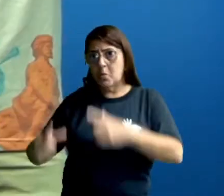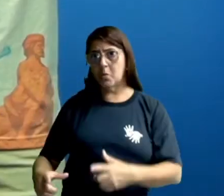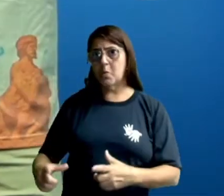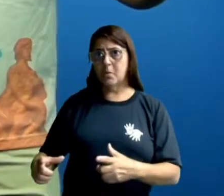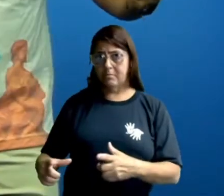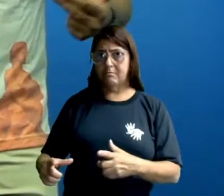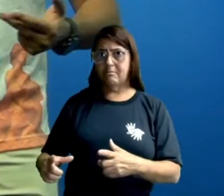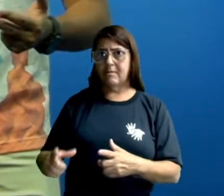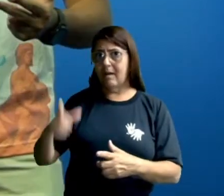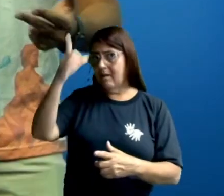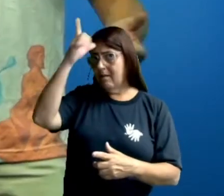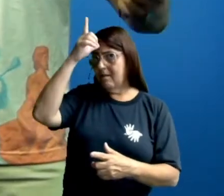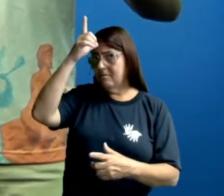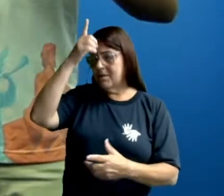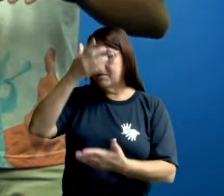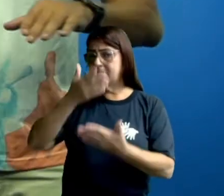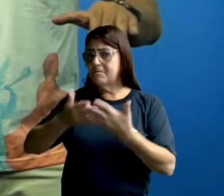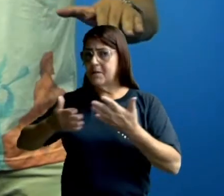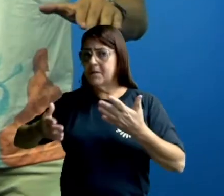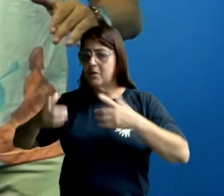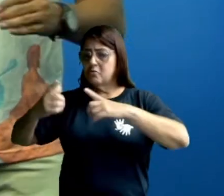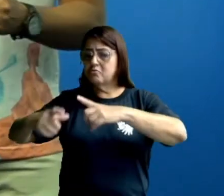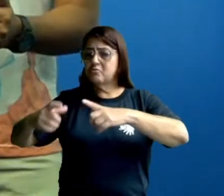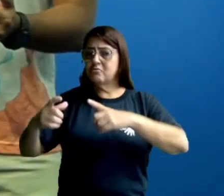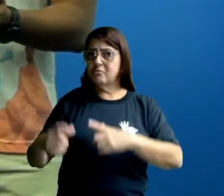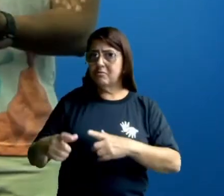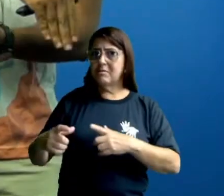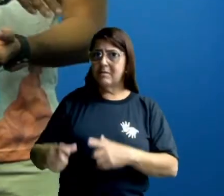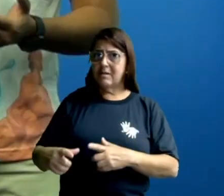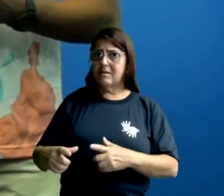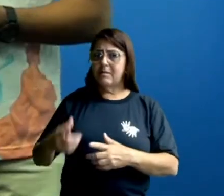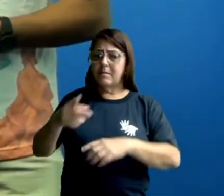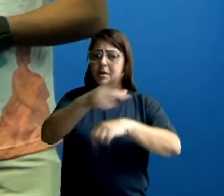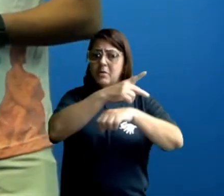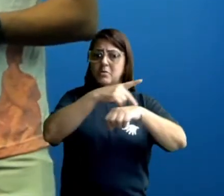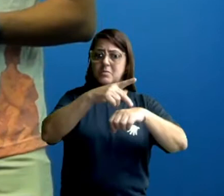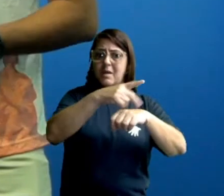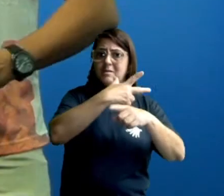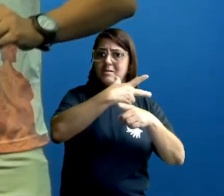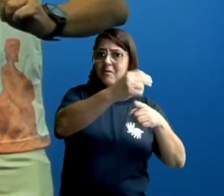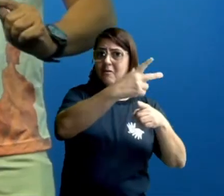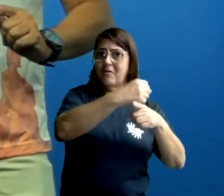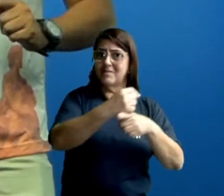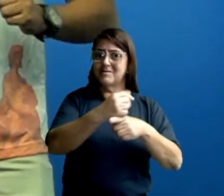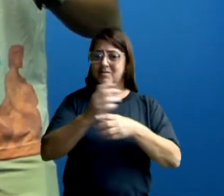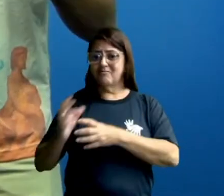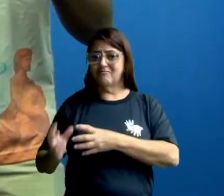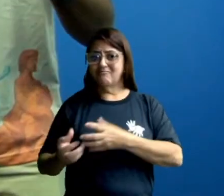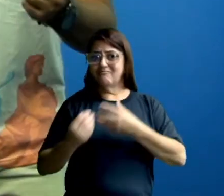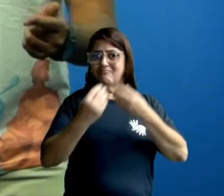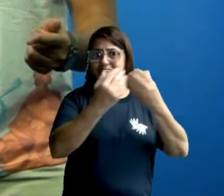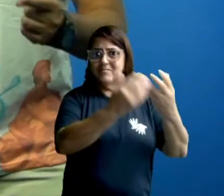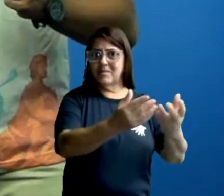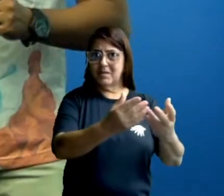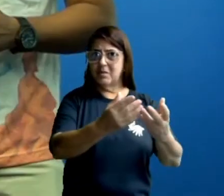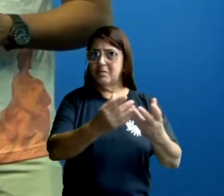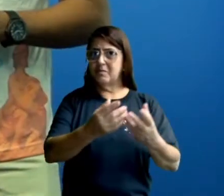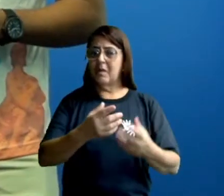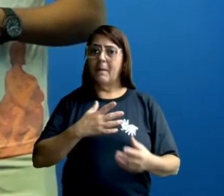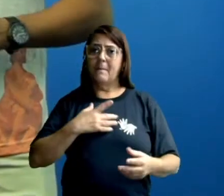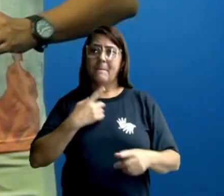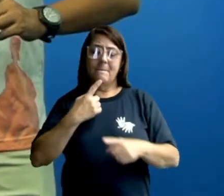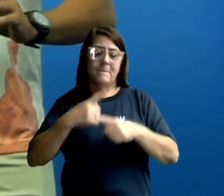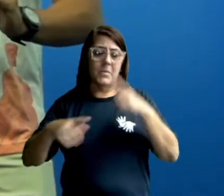seus territórios, suas colônias, perdeu-os para os países vencedores, ficou proibida de se